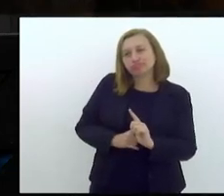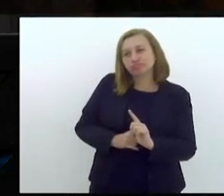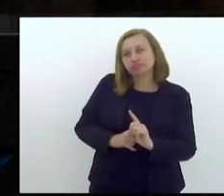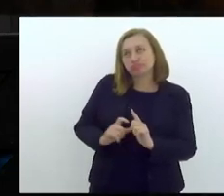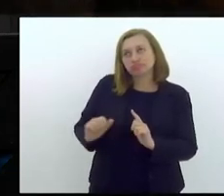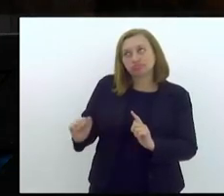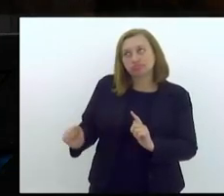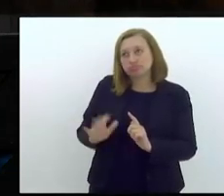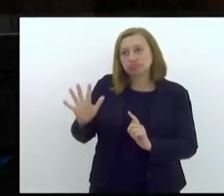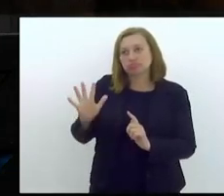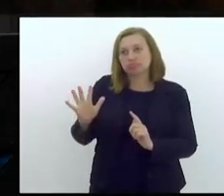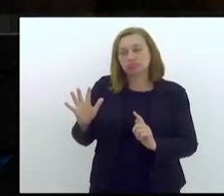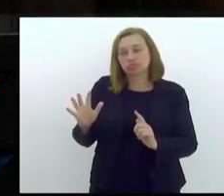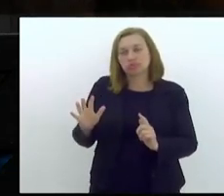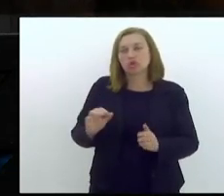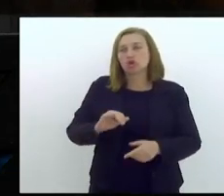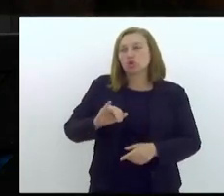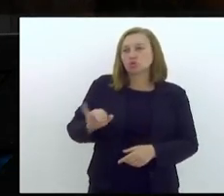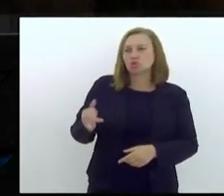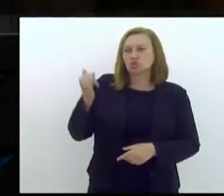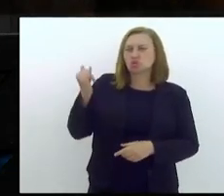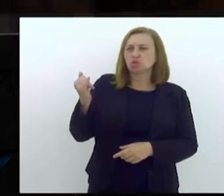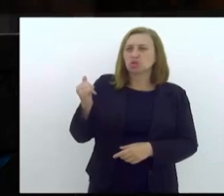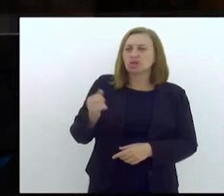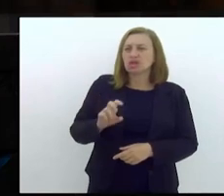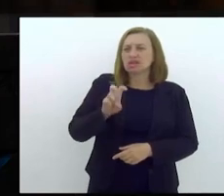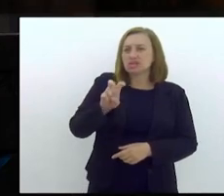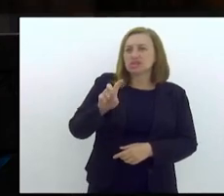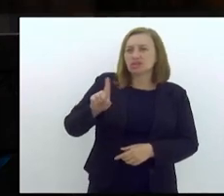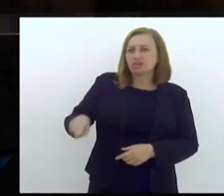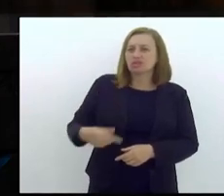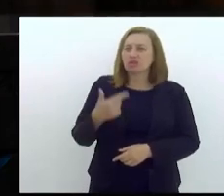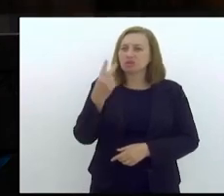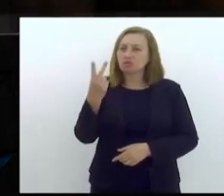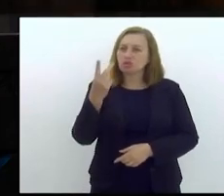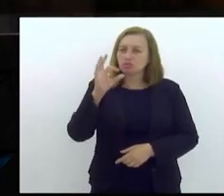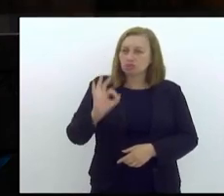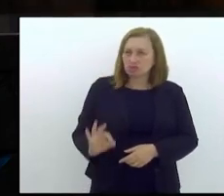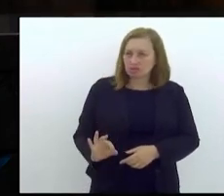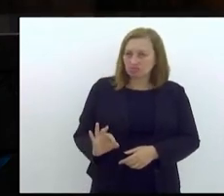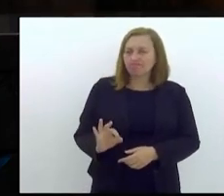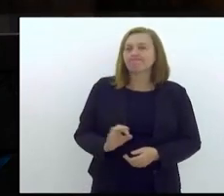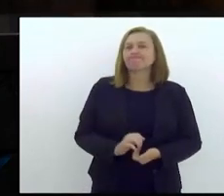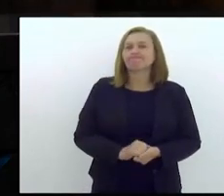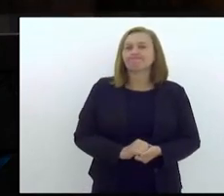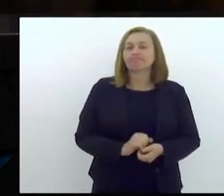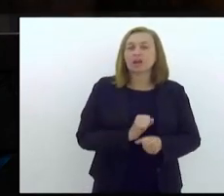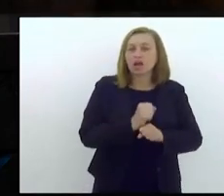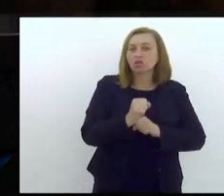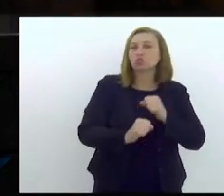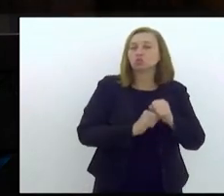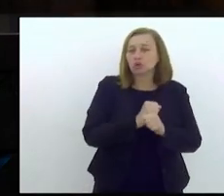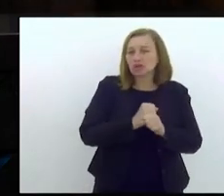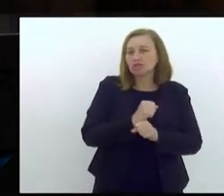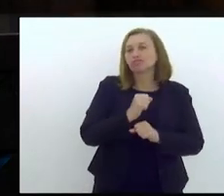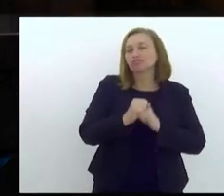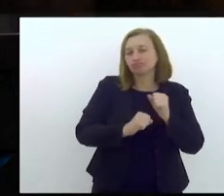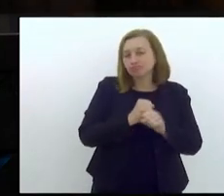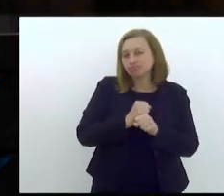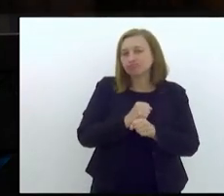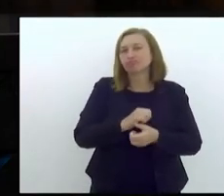exorbitante juro Real de 5,2 por cento ao ano